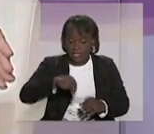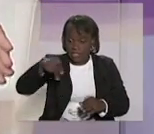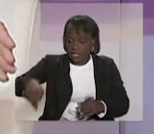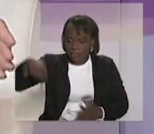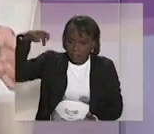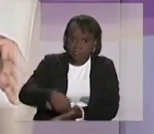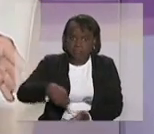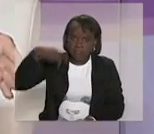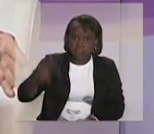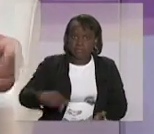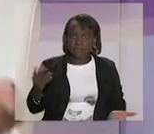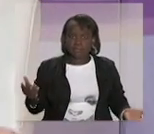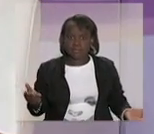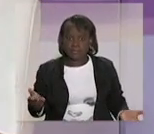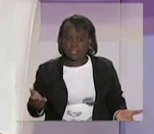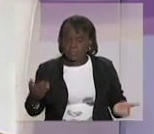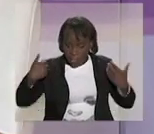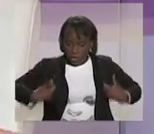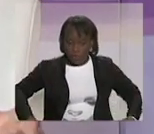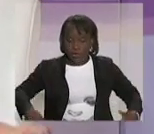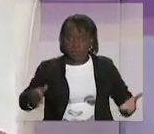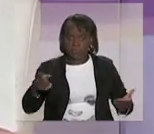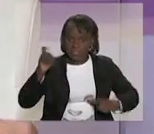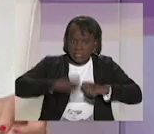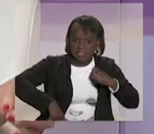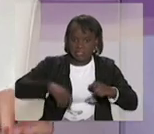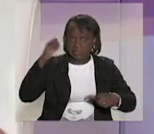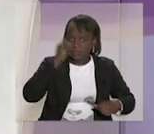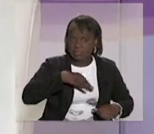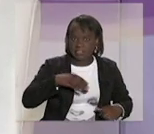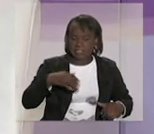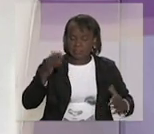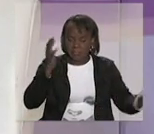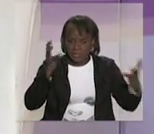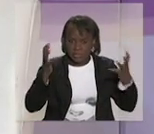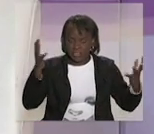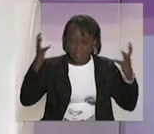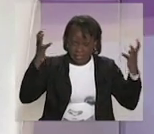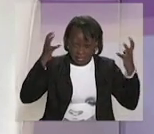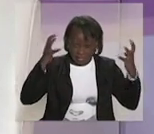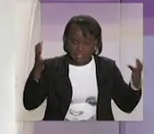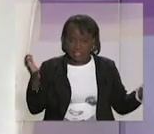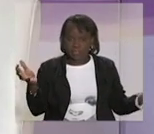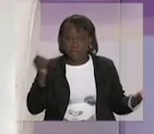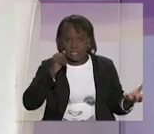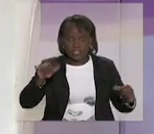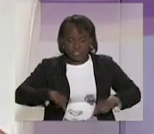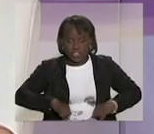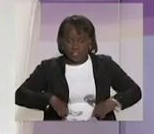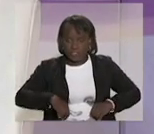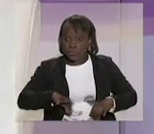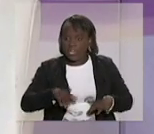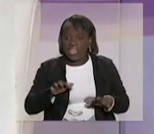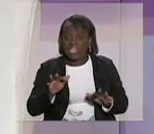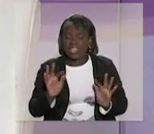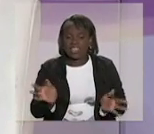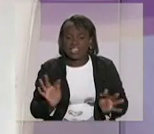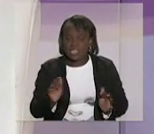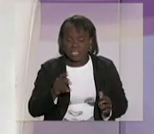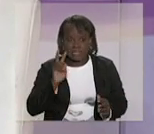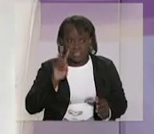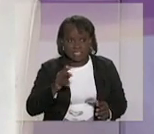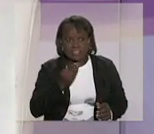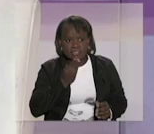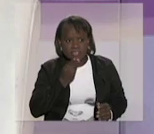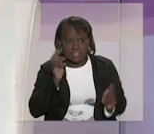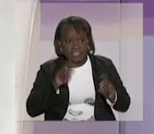dessa caixa, ela é punida. E é uma punição física, uma punição sexual, uma punição psicológica, não é uma coisa abstrata,